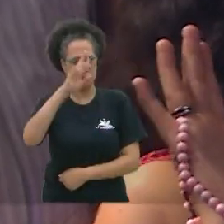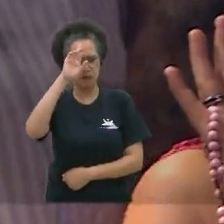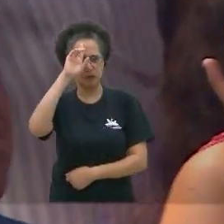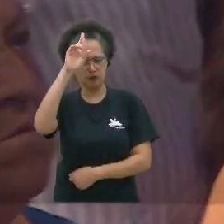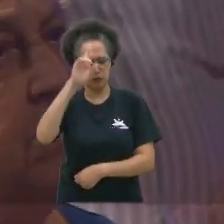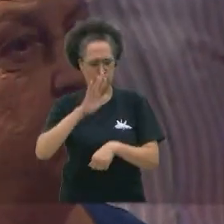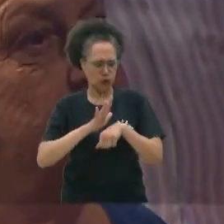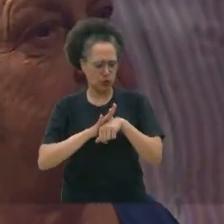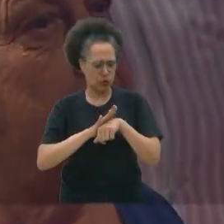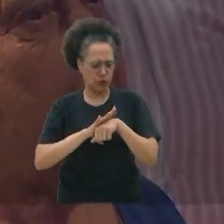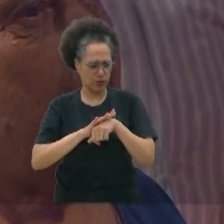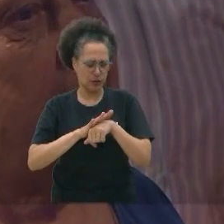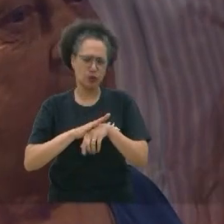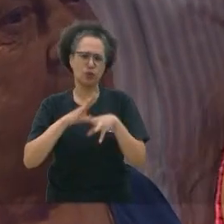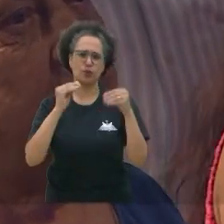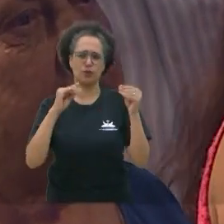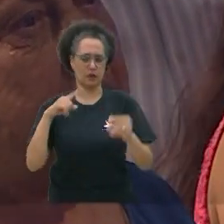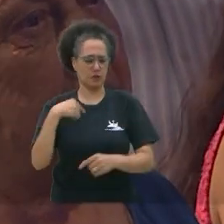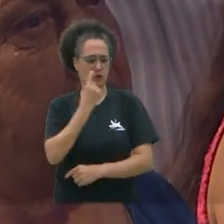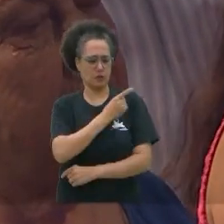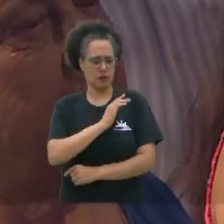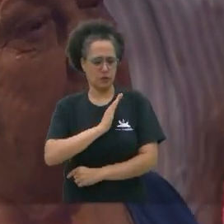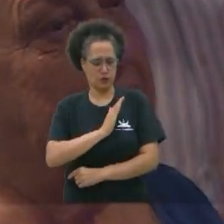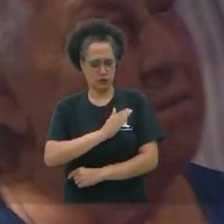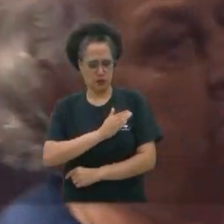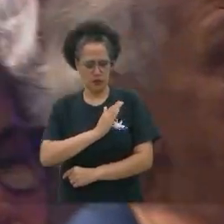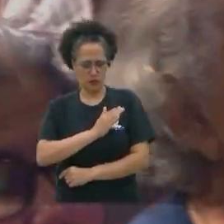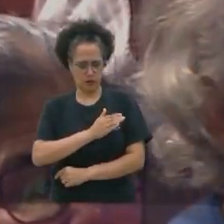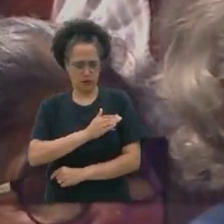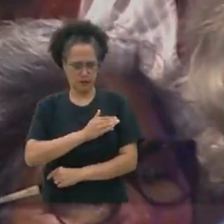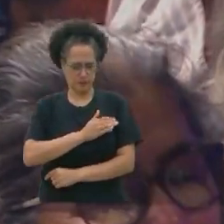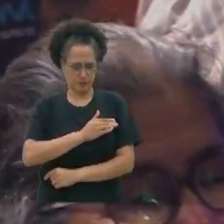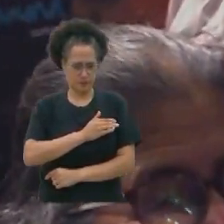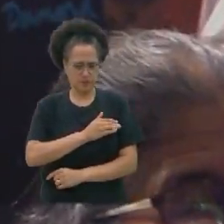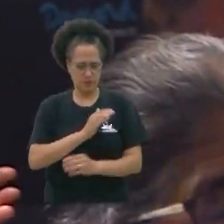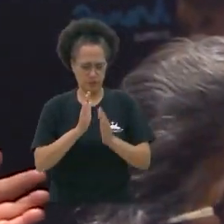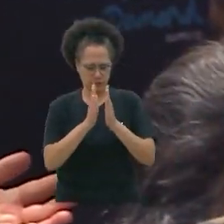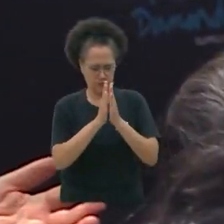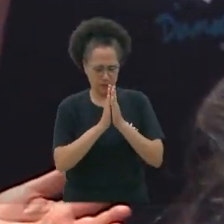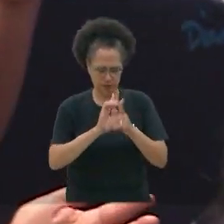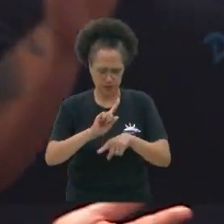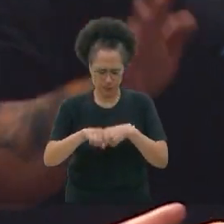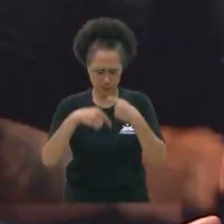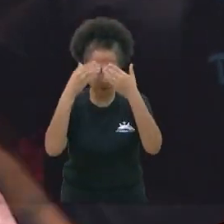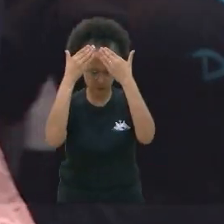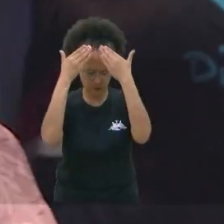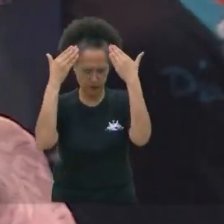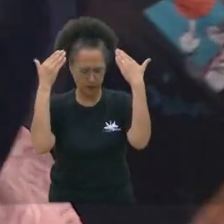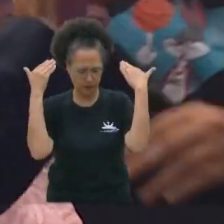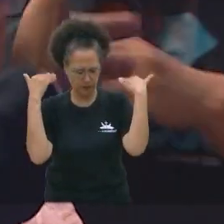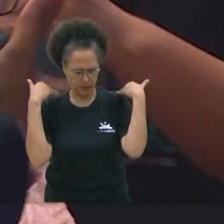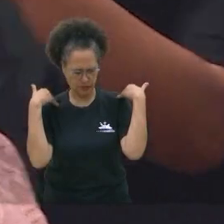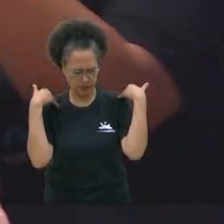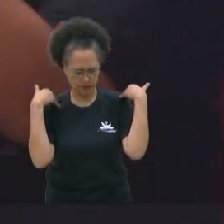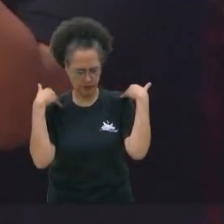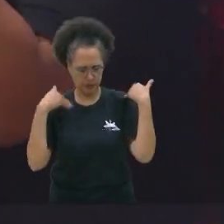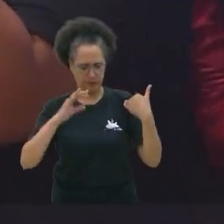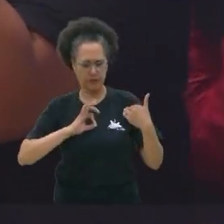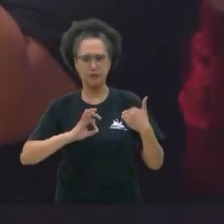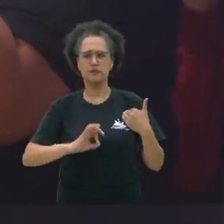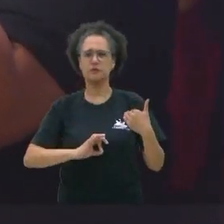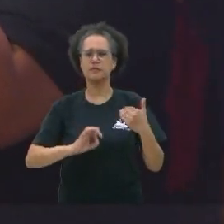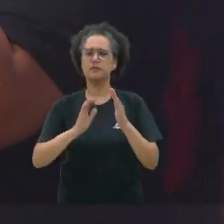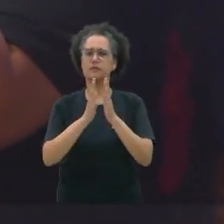Vamos cantar essa canção e na sequência a irmã continuará junto com o padre rezando. O Senhor, ele quer passear na nossa